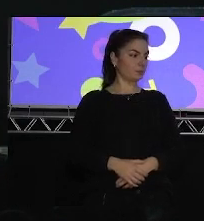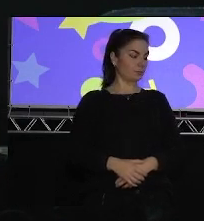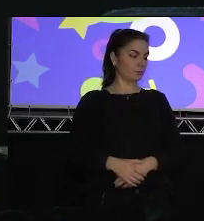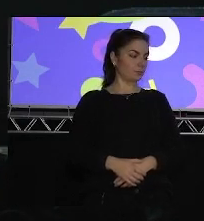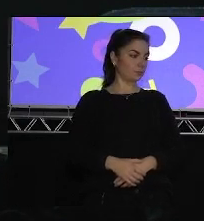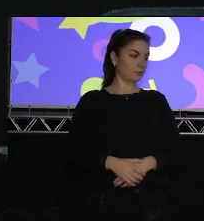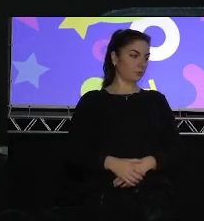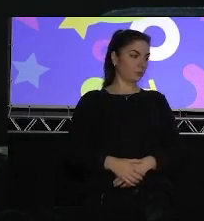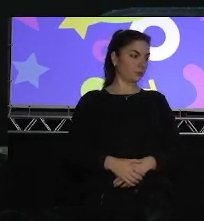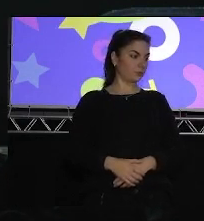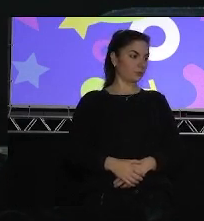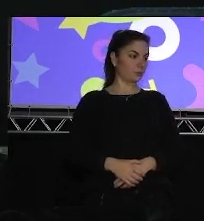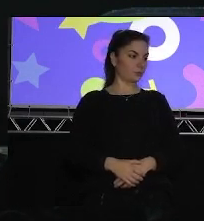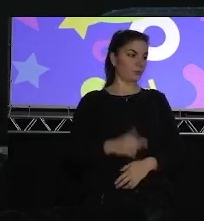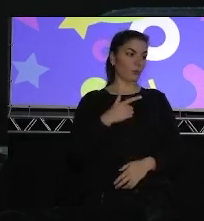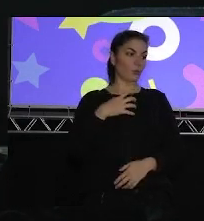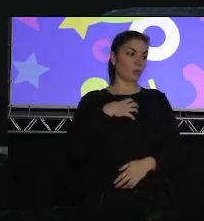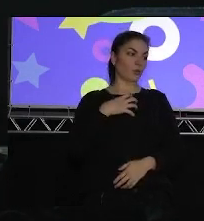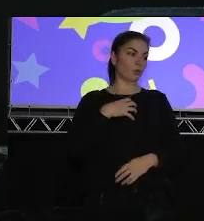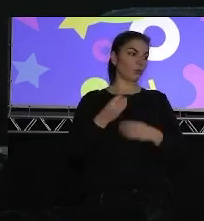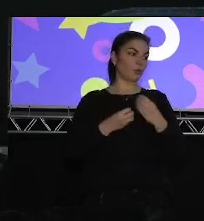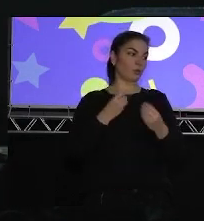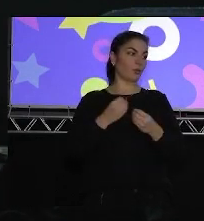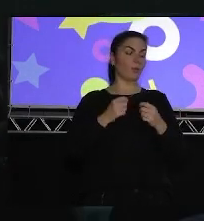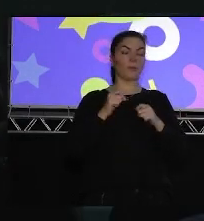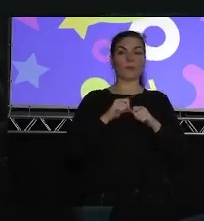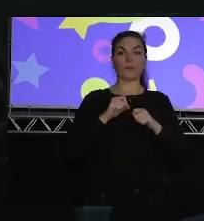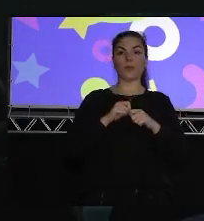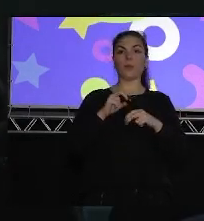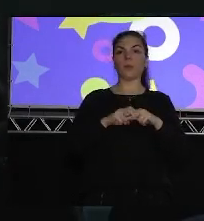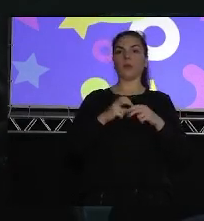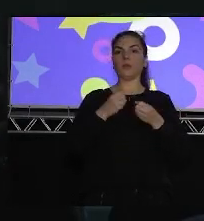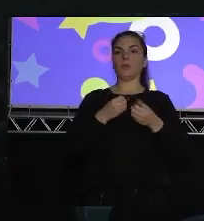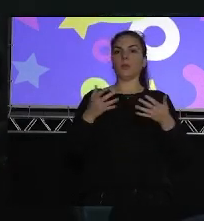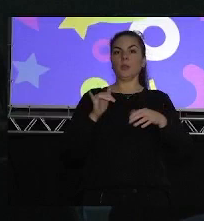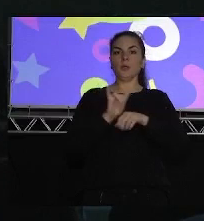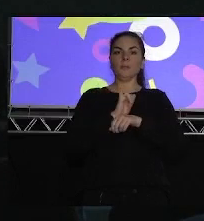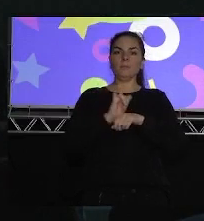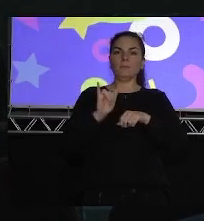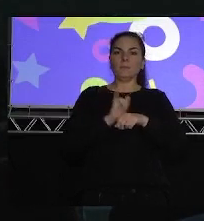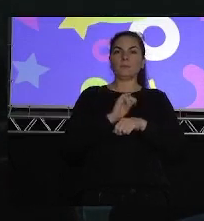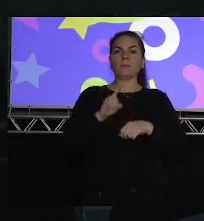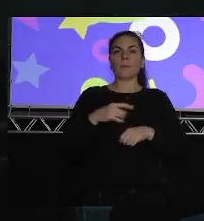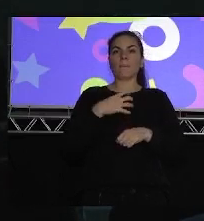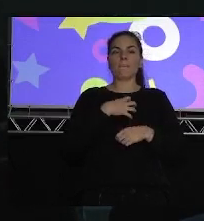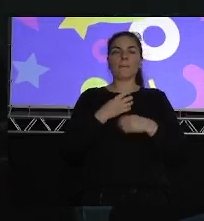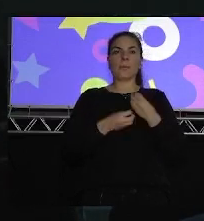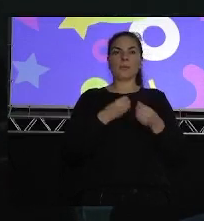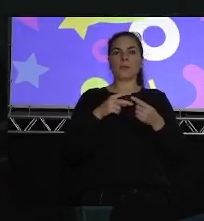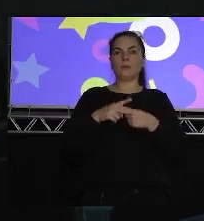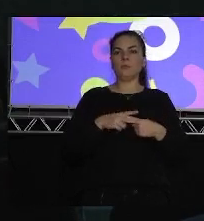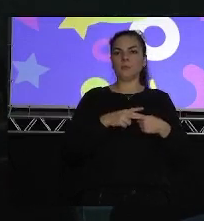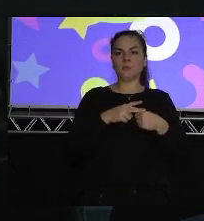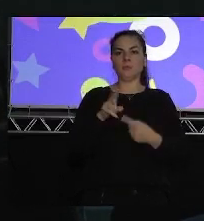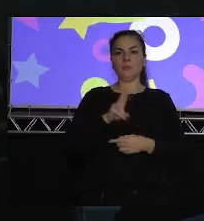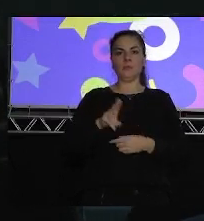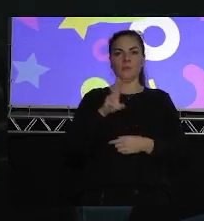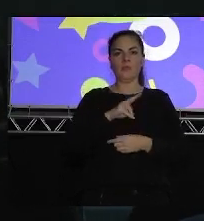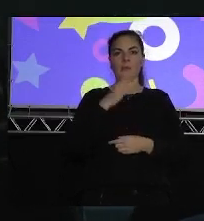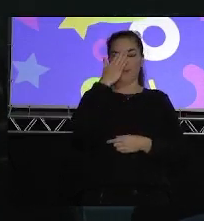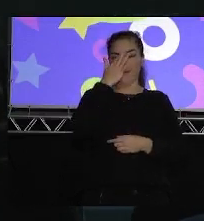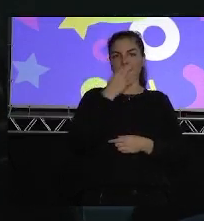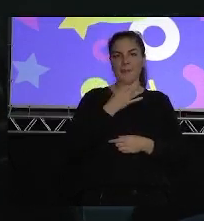forma de ver isso. Né? A gente tem uma visão aqui por contribuição estratégica, que é justamente uma ferramenta que a gente usa para poder facilitar o